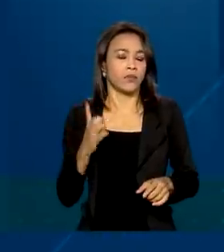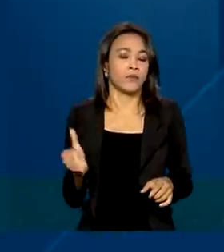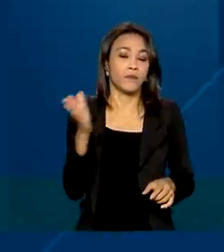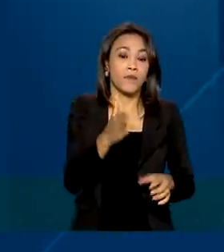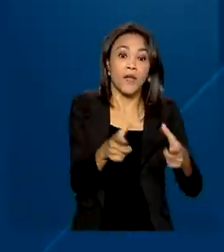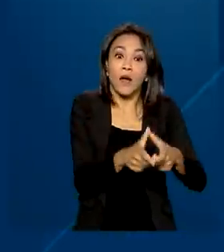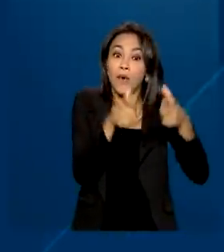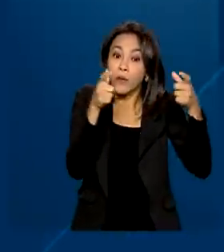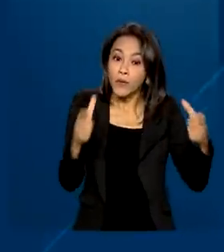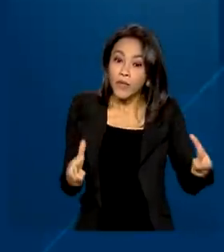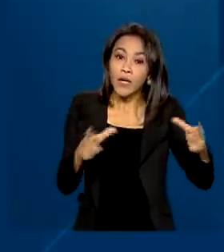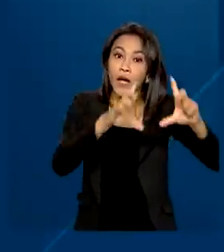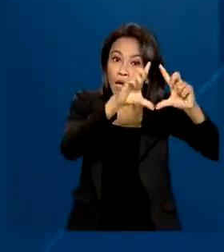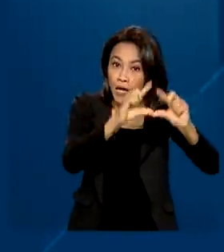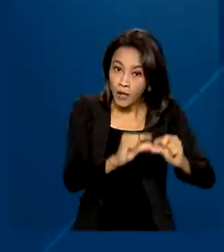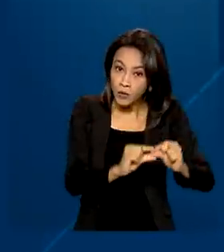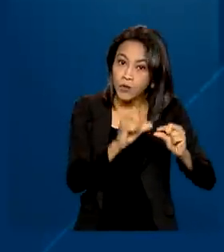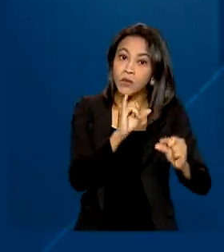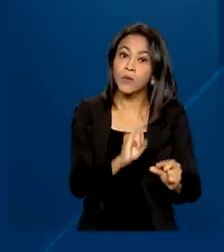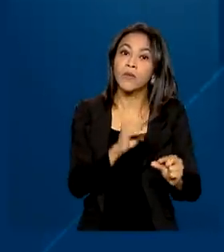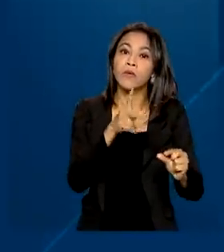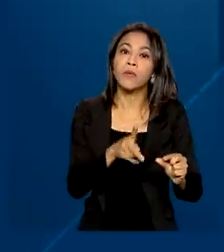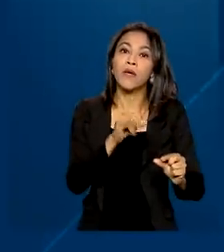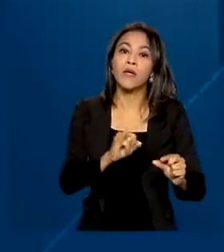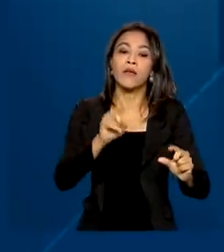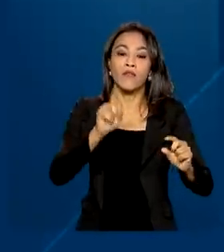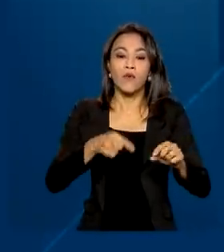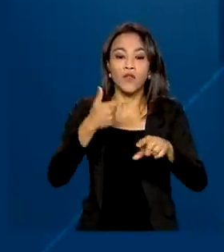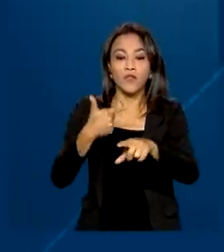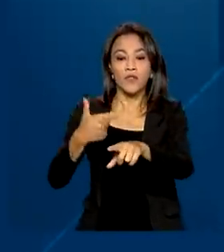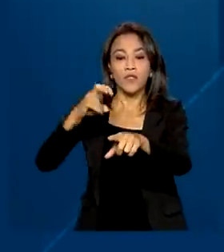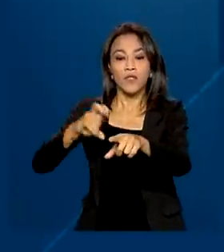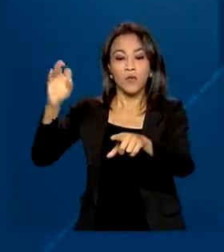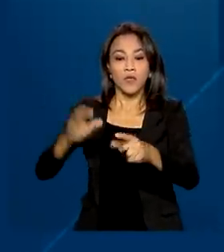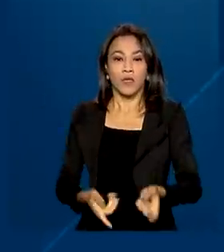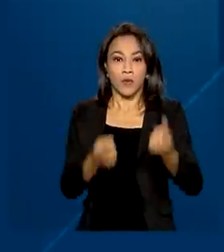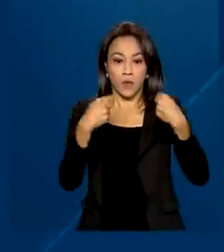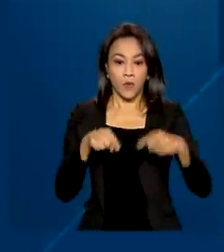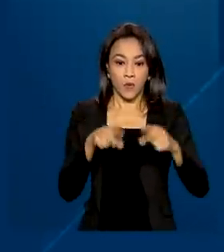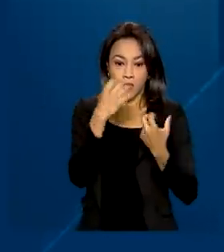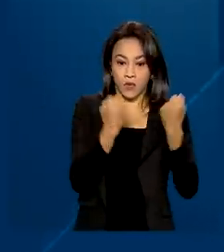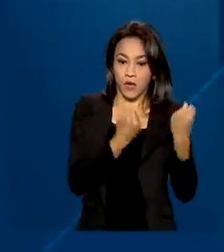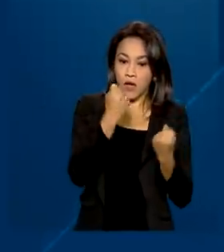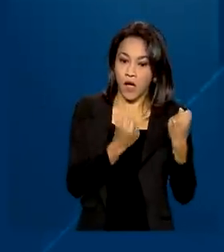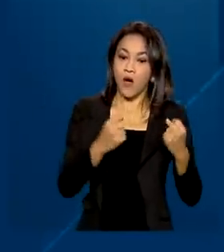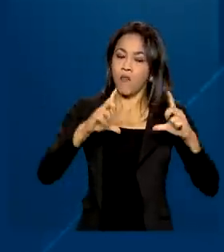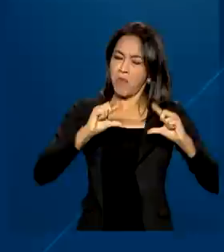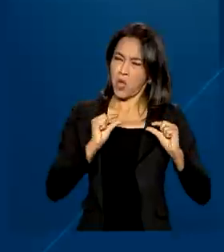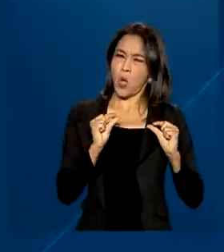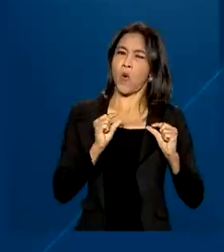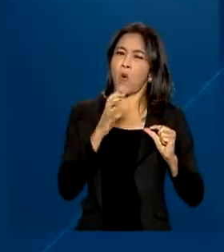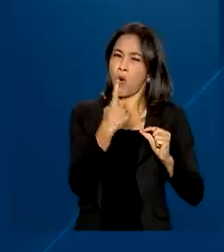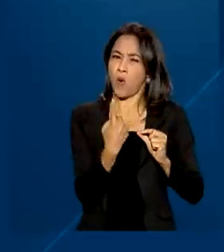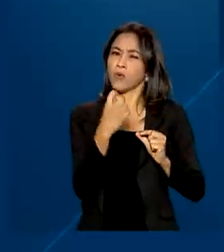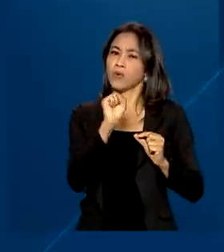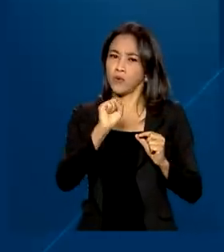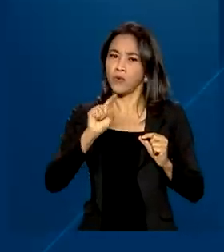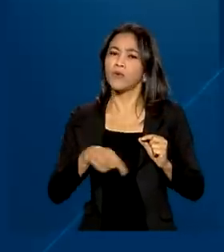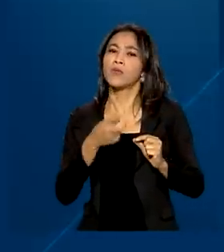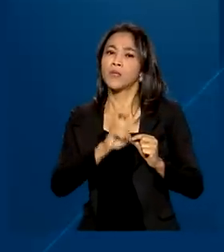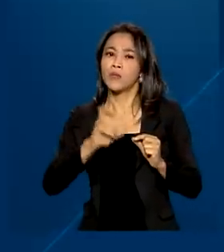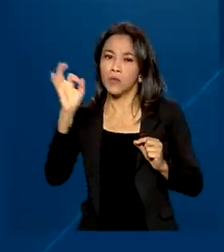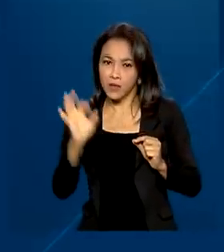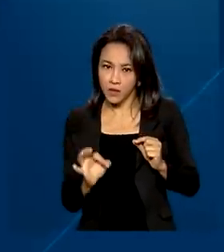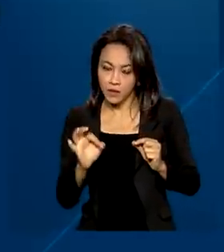dos produtos, a redução foi de 25%. Já os automóveis tiveram redução menor na alíquota,